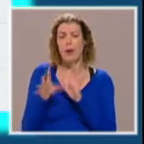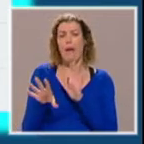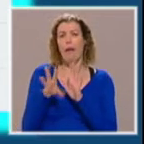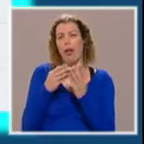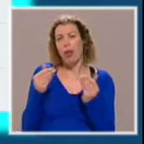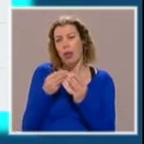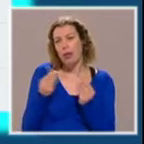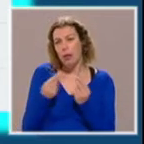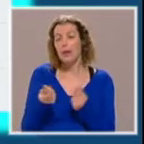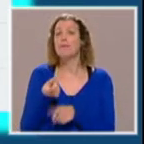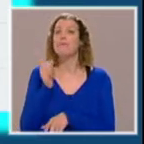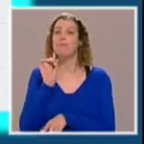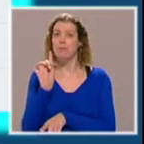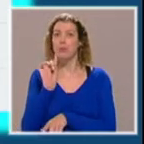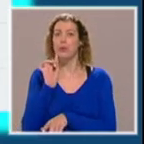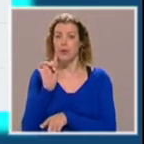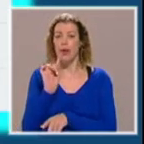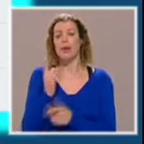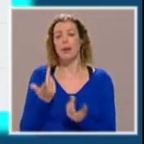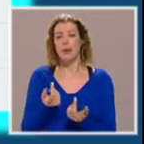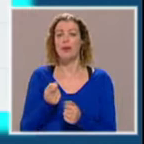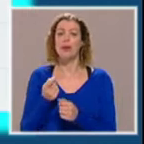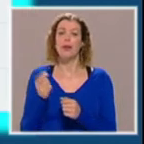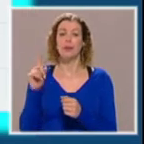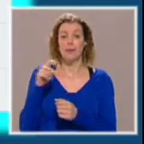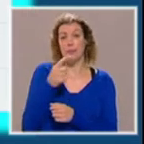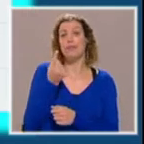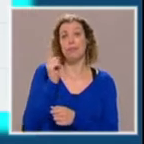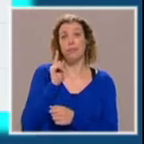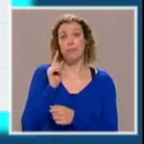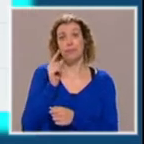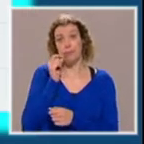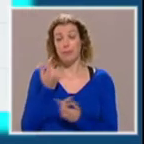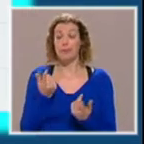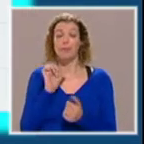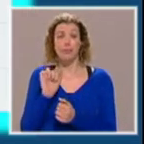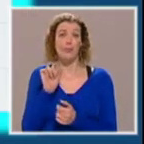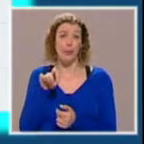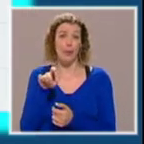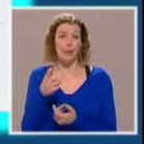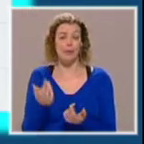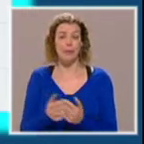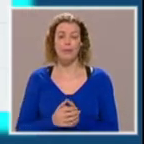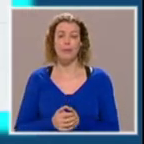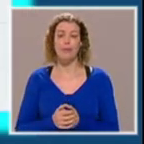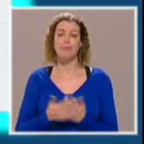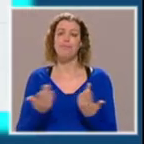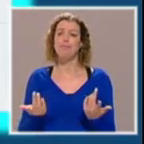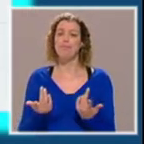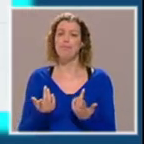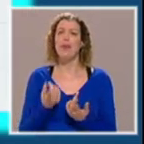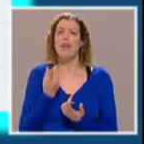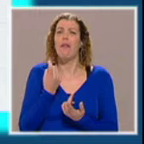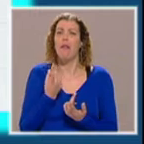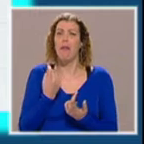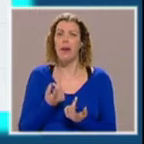secreções indispensáveis à sobrevivência dos gametas masculinos, dos espermatozoides. O que é que nos falta